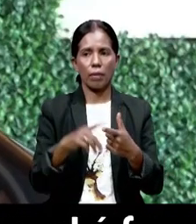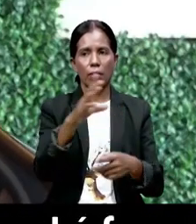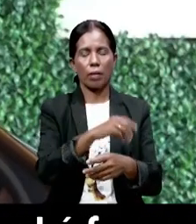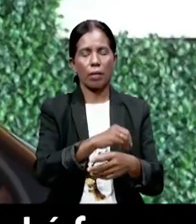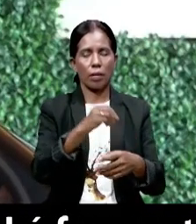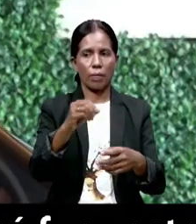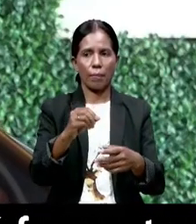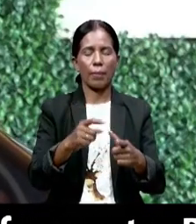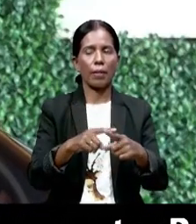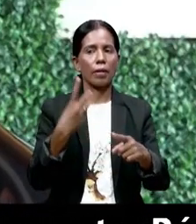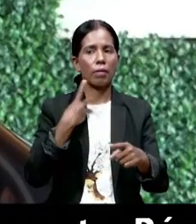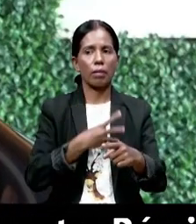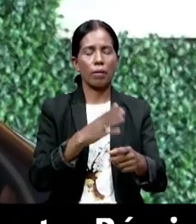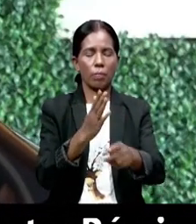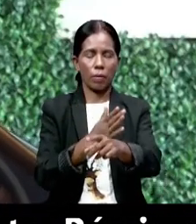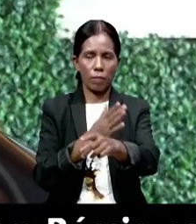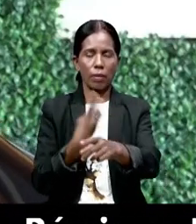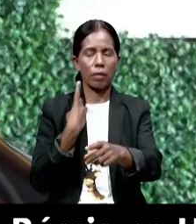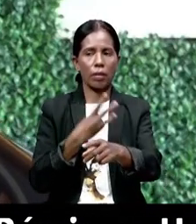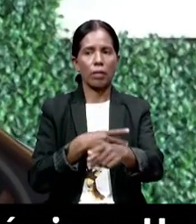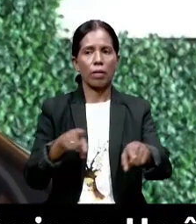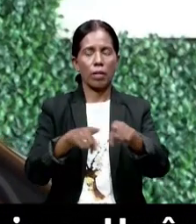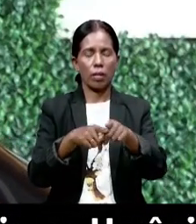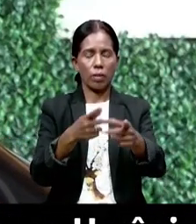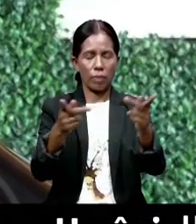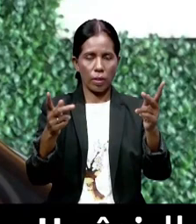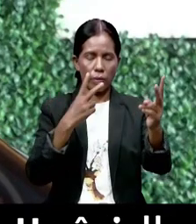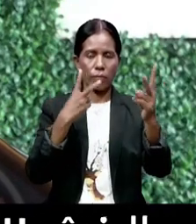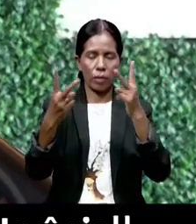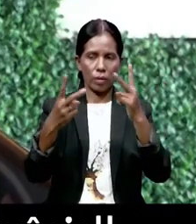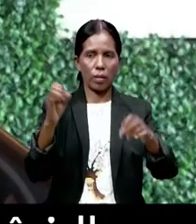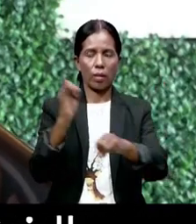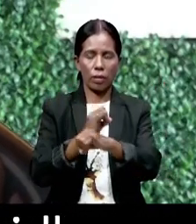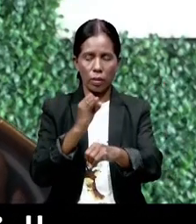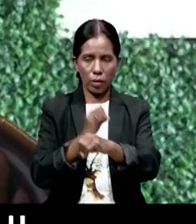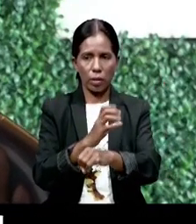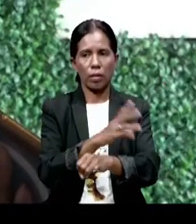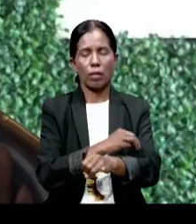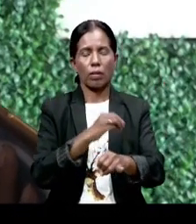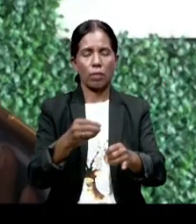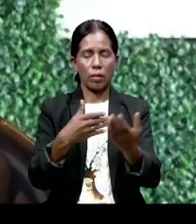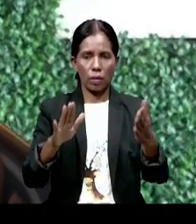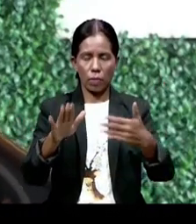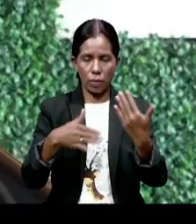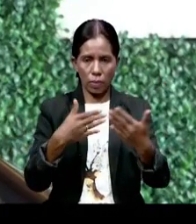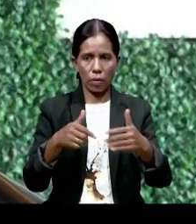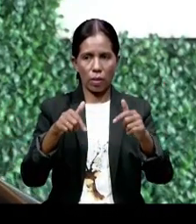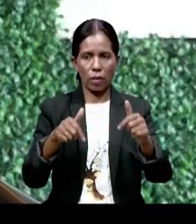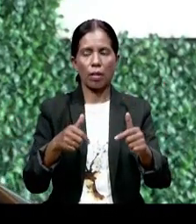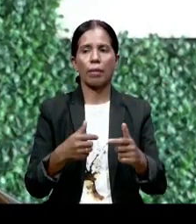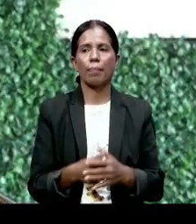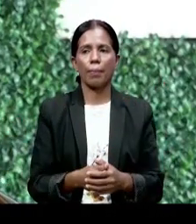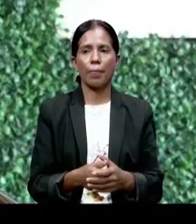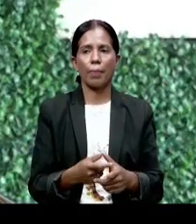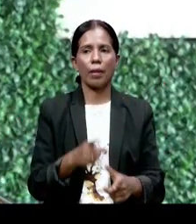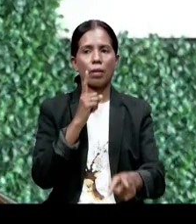né? Mas itamos promove o itania setor, é um turismo, indústria, manufatureira, depois